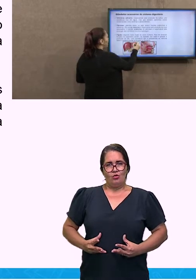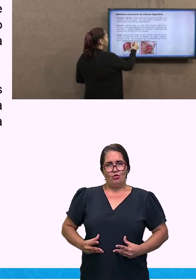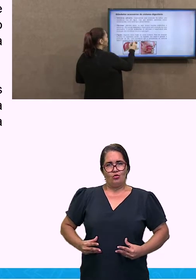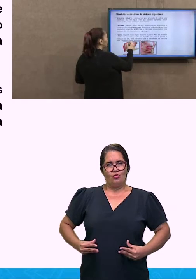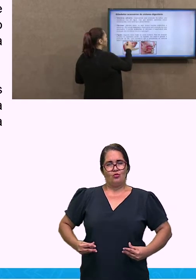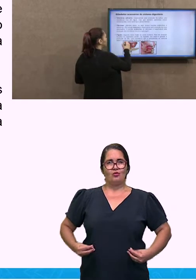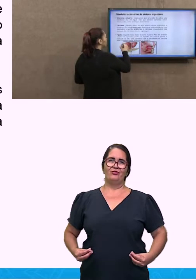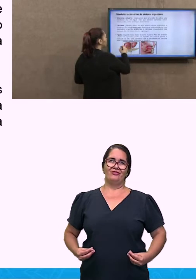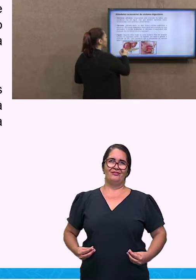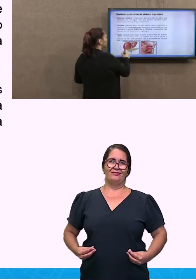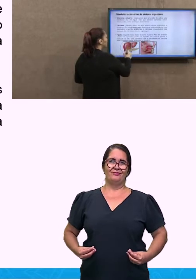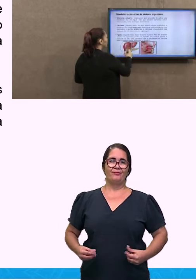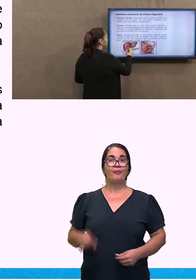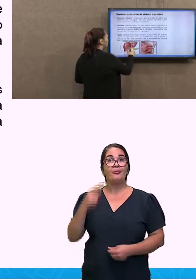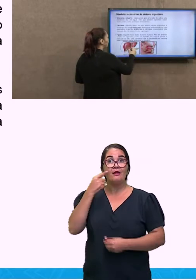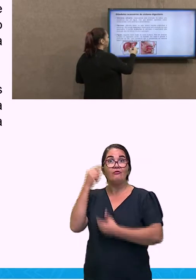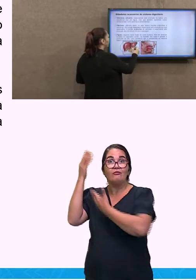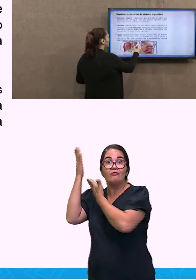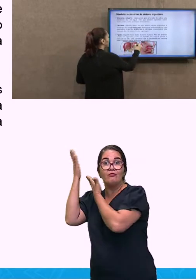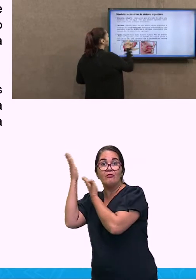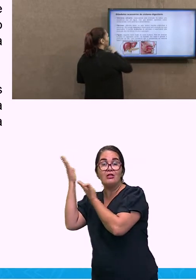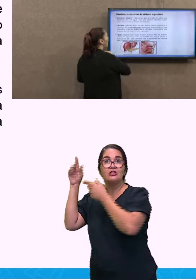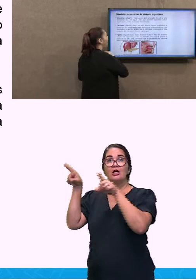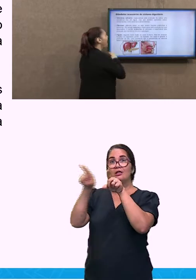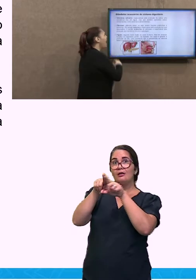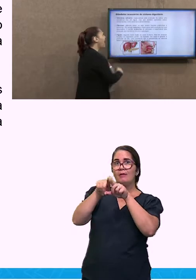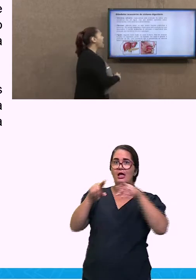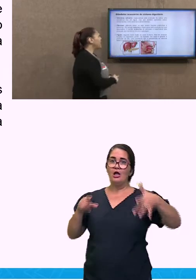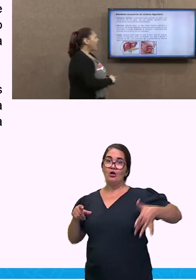toda essa porção aqui, ó,